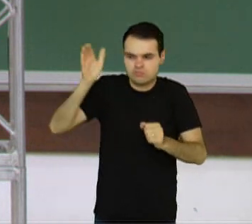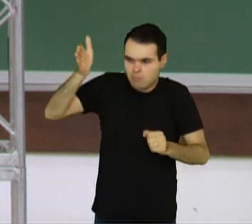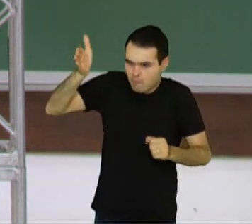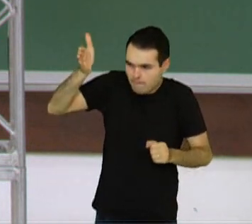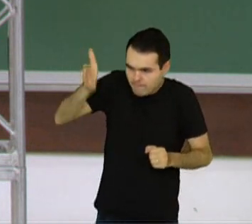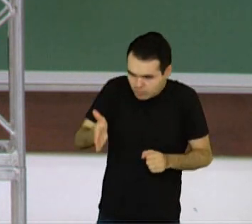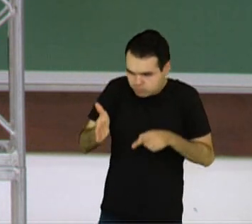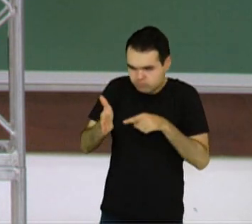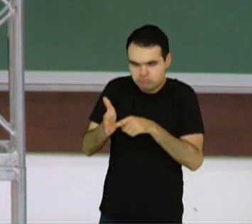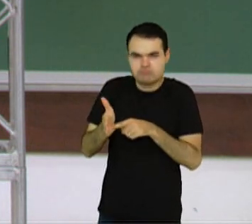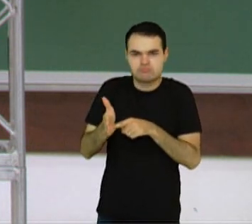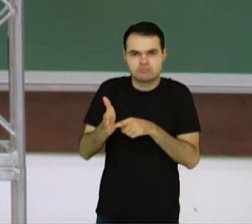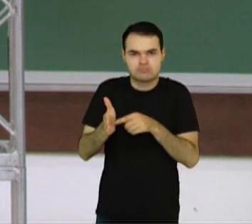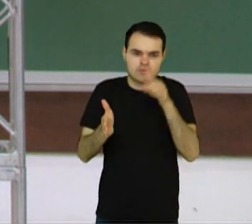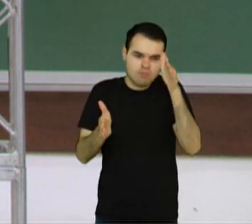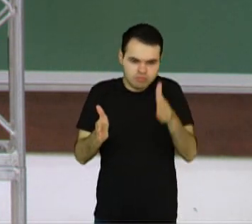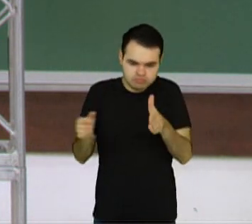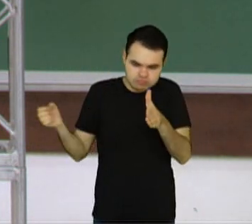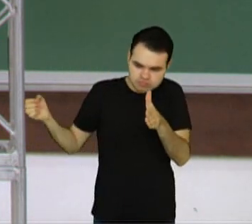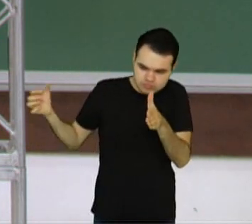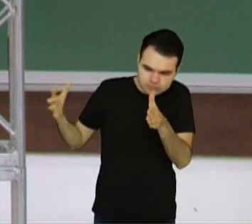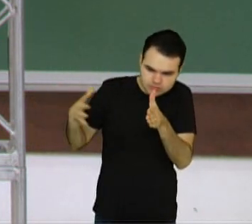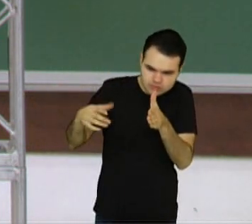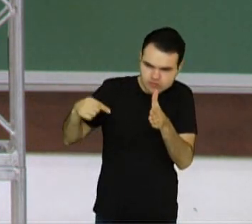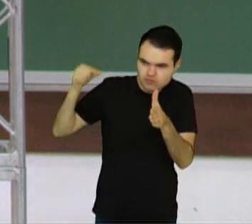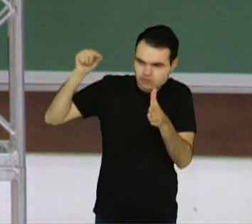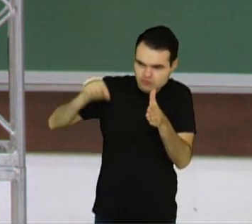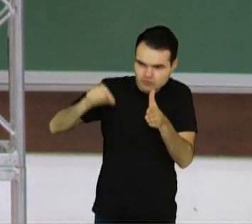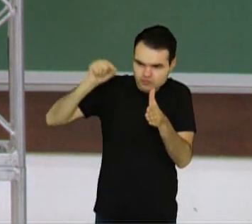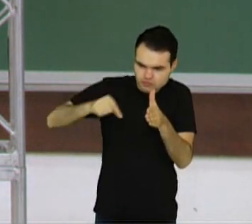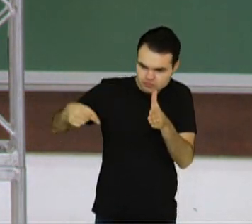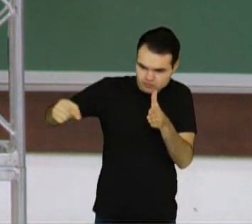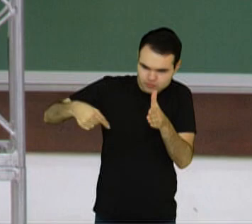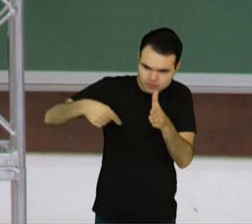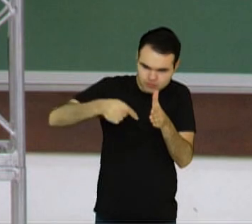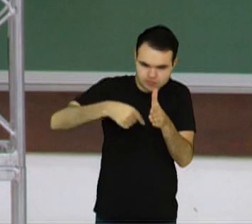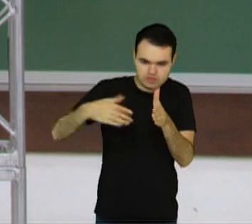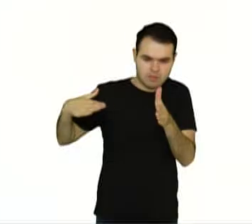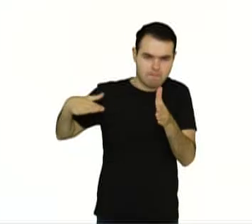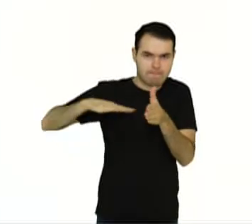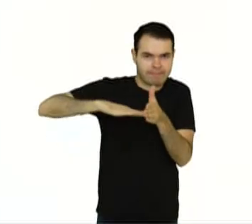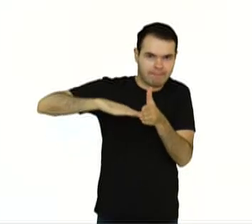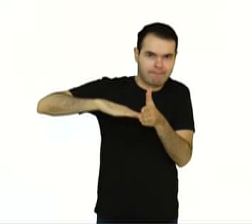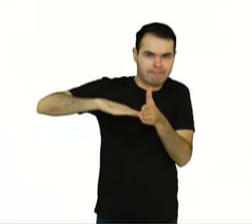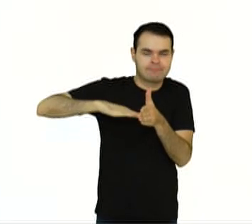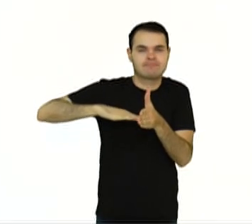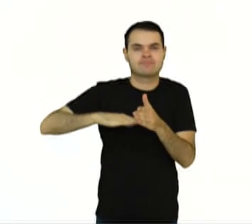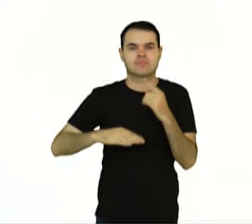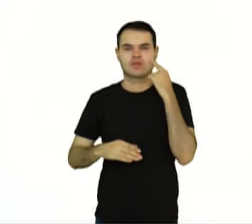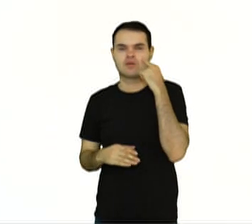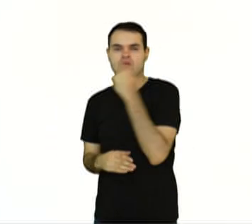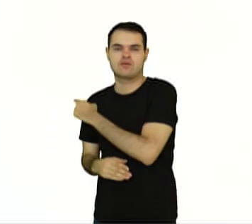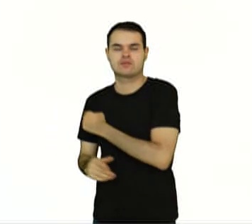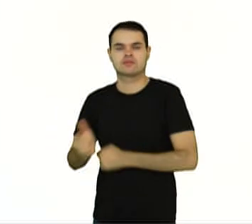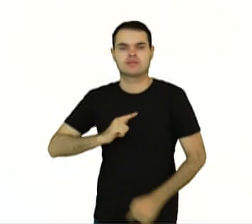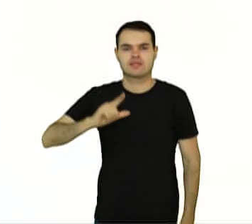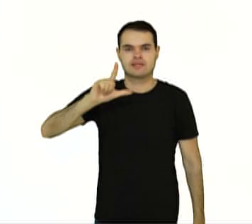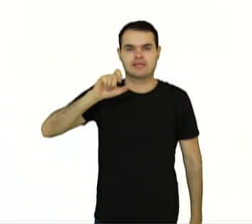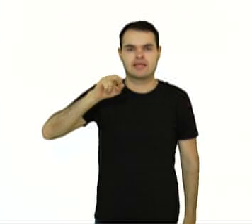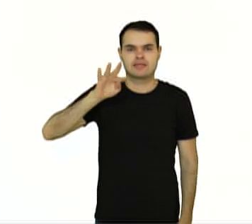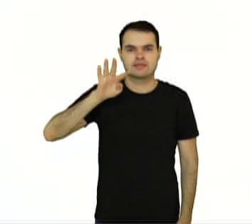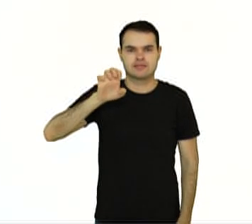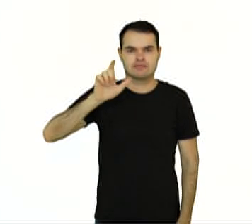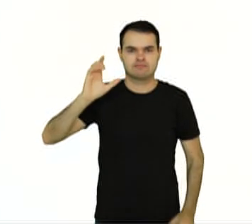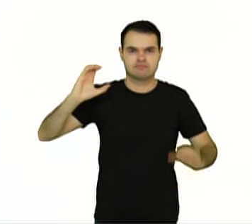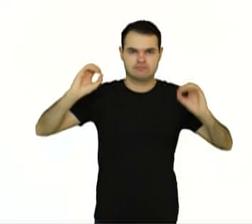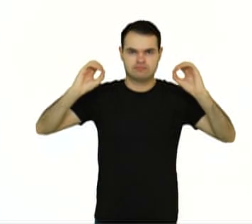bloqueio de um desses elementos ali de fluxo luminoso. Olha o que temos aqui como correspondência. Imagina a ideia de duas lentes, como eu